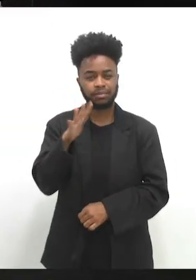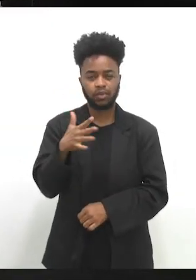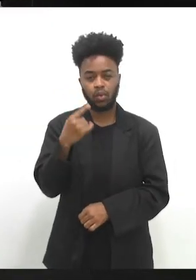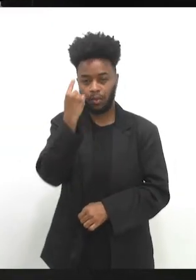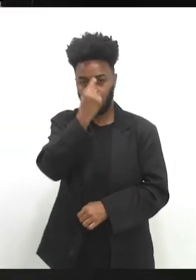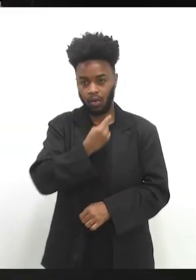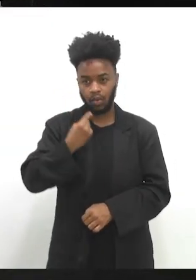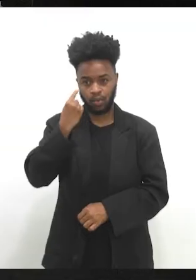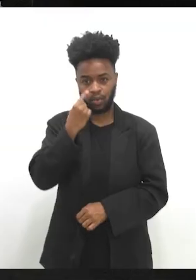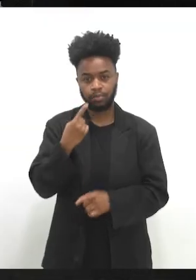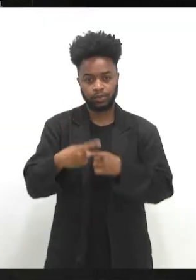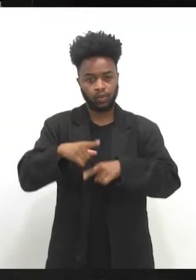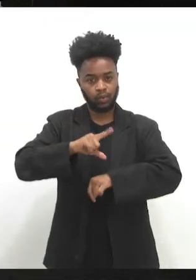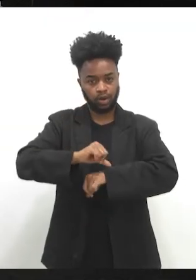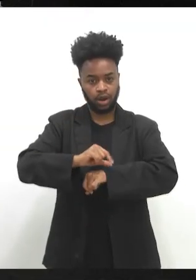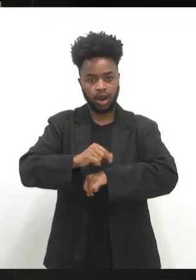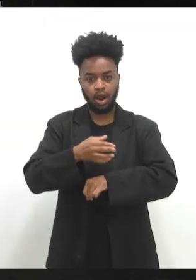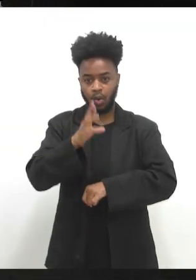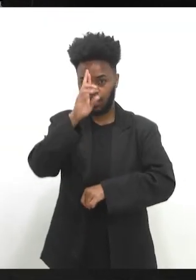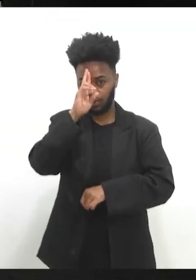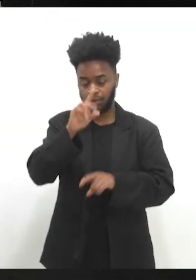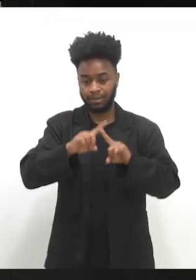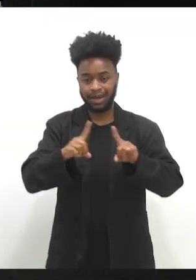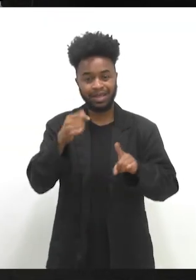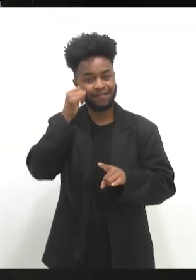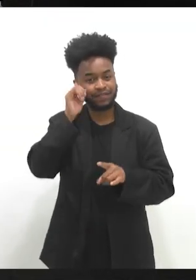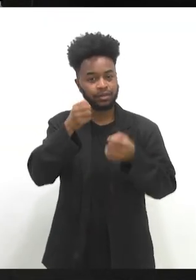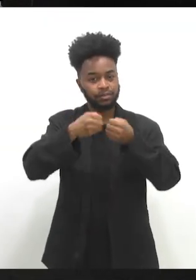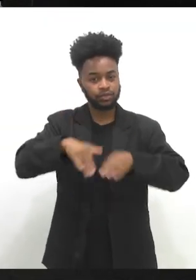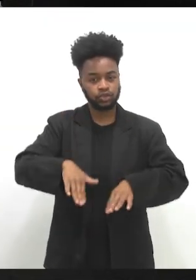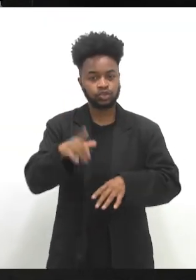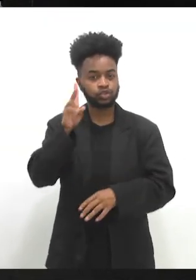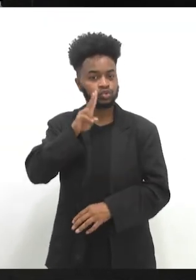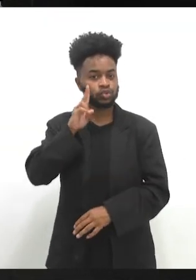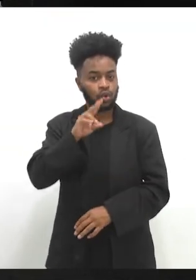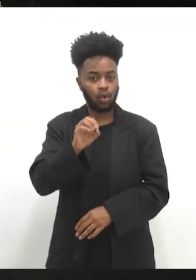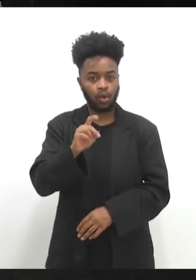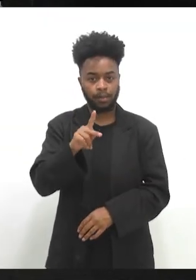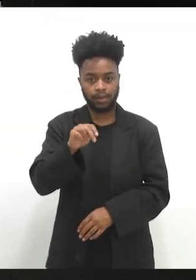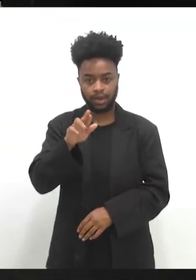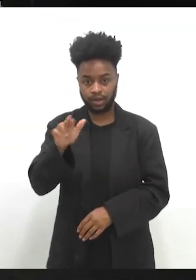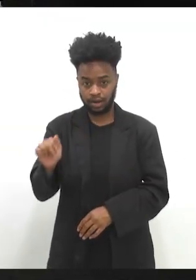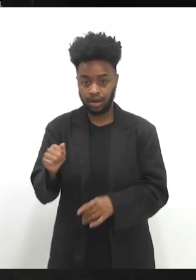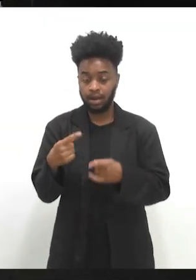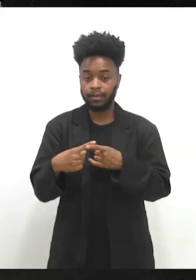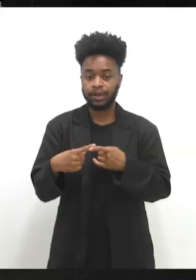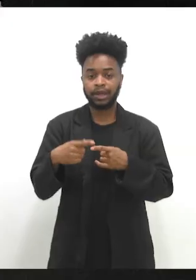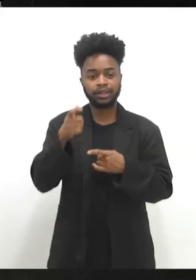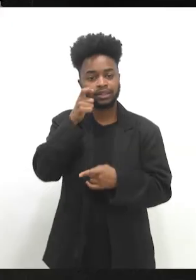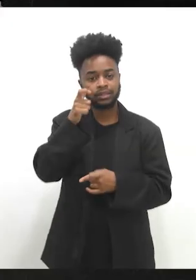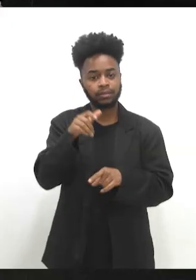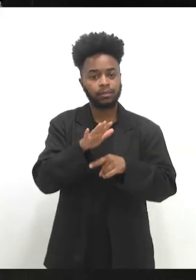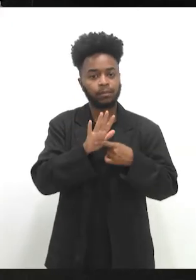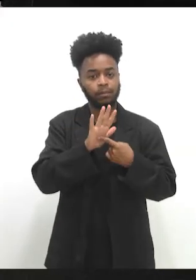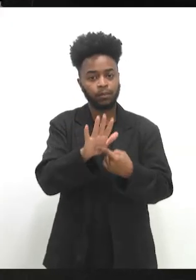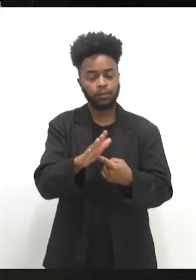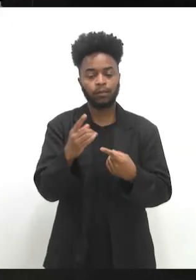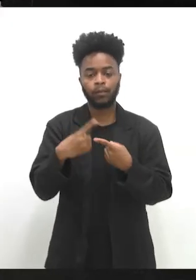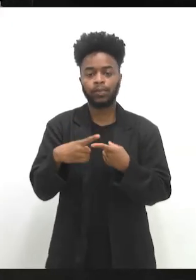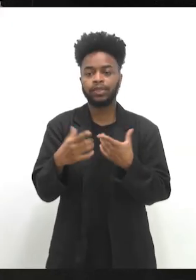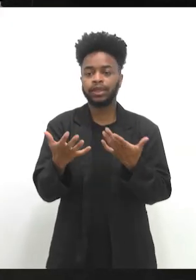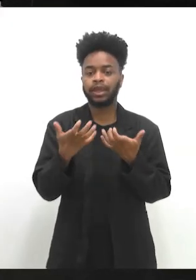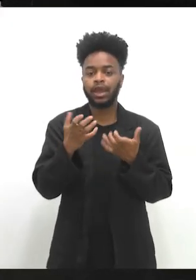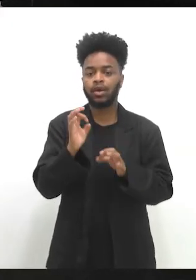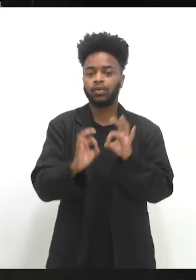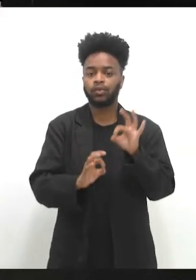média de 1 hora, justamente para aquela hora do almoço ali, mas que também não prejudique a história da ópera, porque isso é interessante de mostrar. A gente está querendo